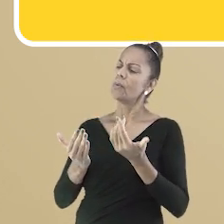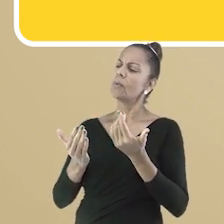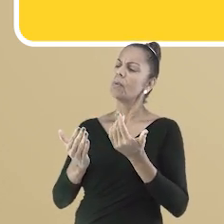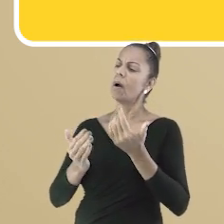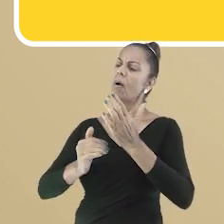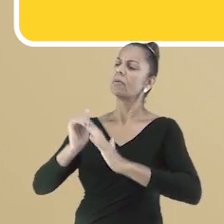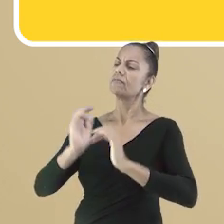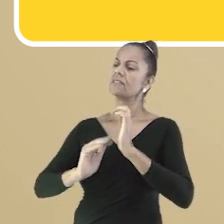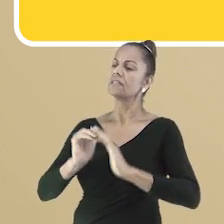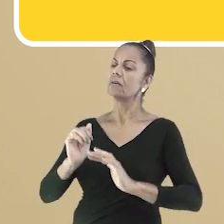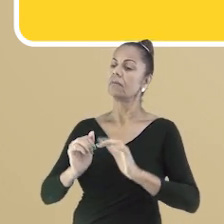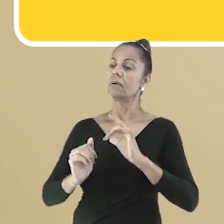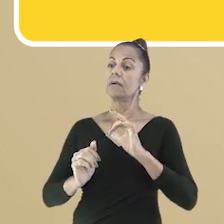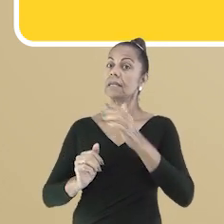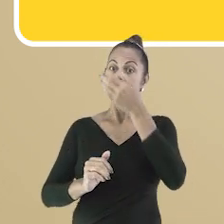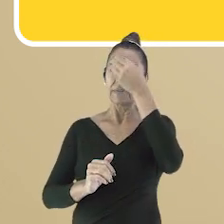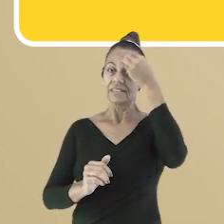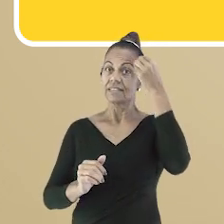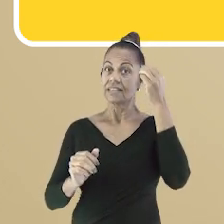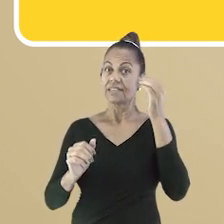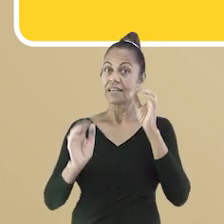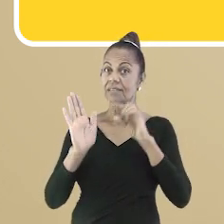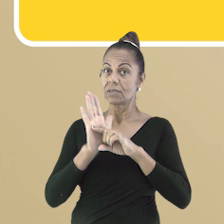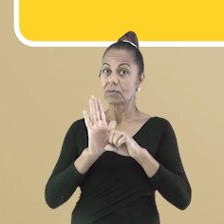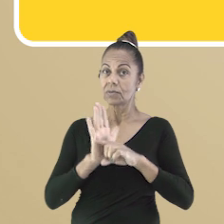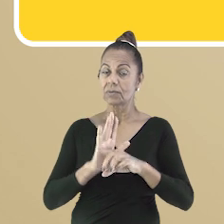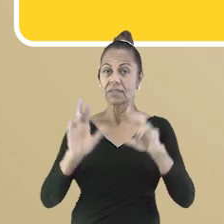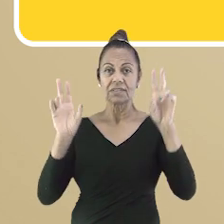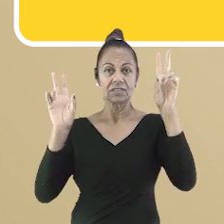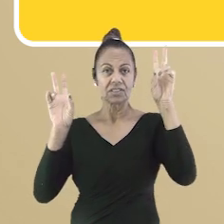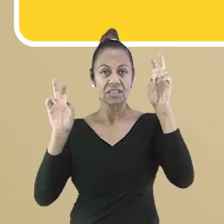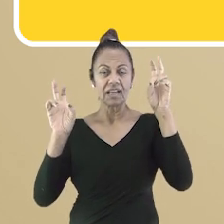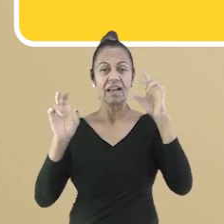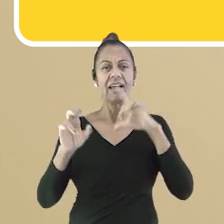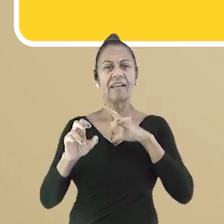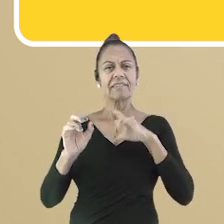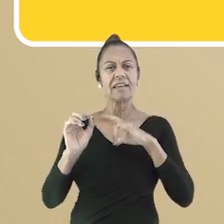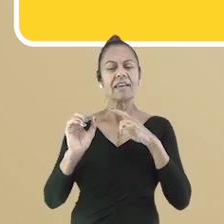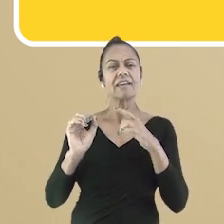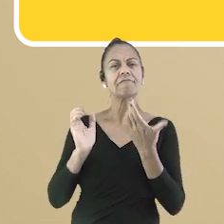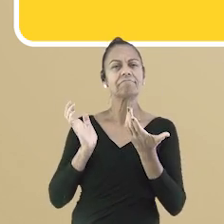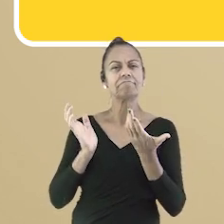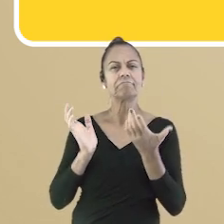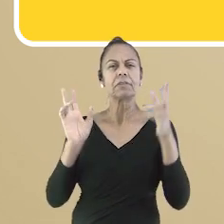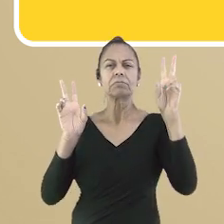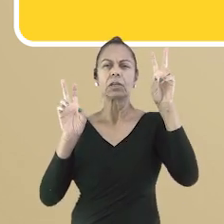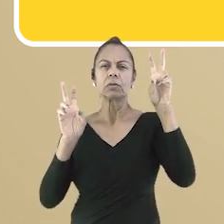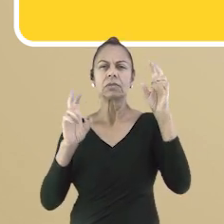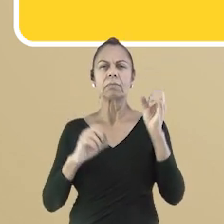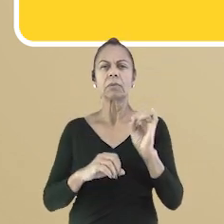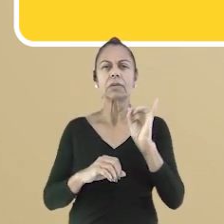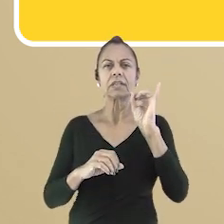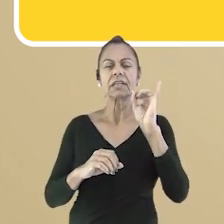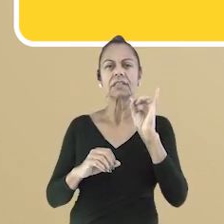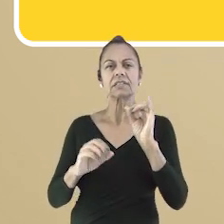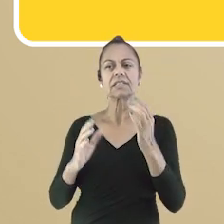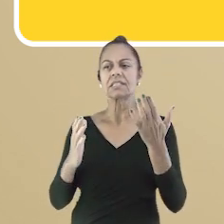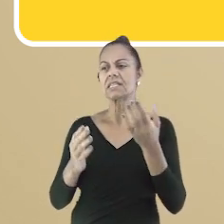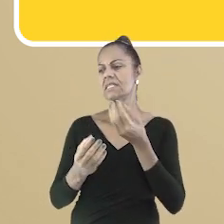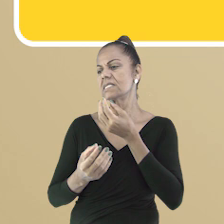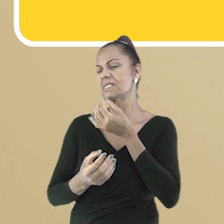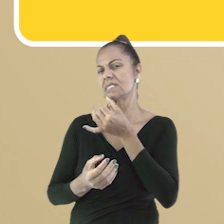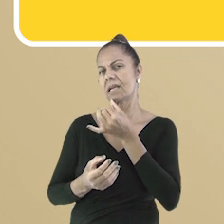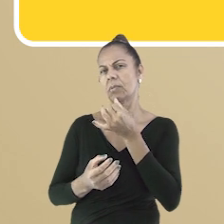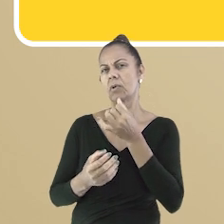profissão. Não se esqueça de criar um título e as perguntas. Você pode usar algumas